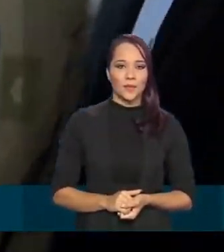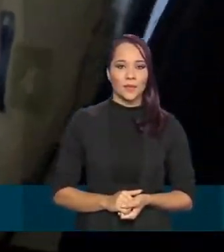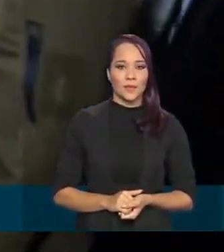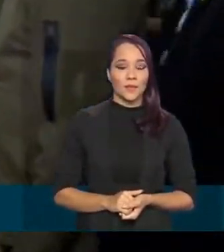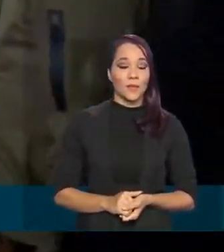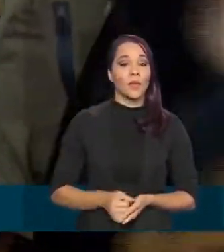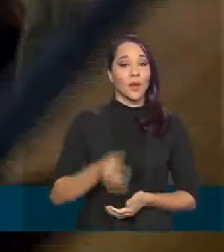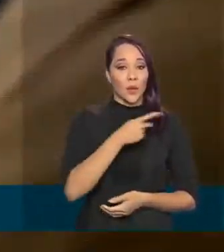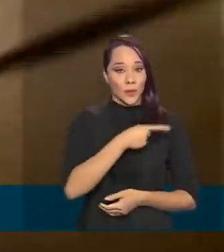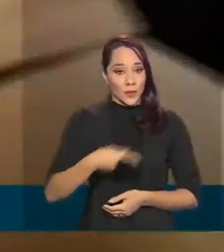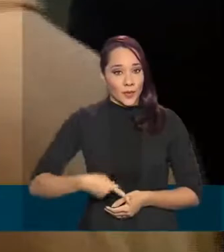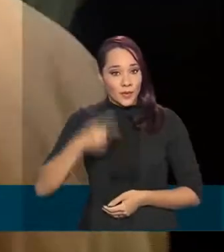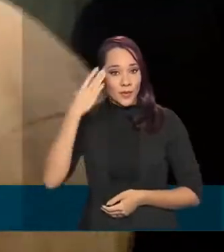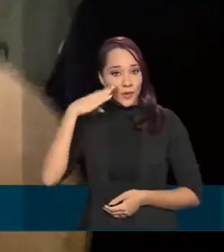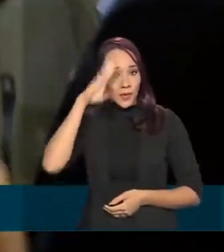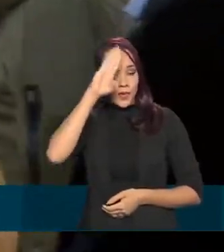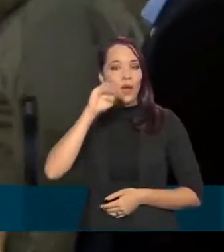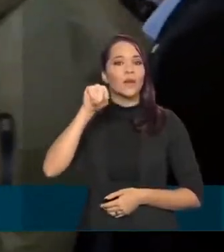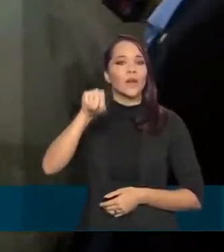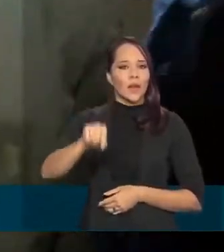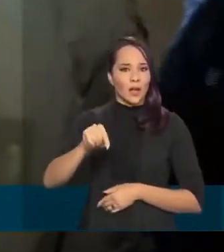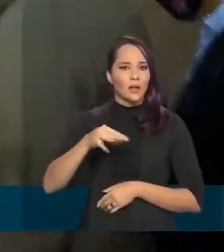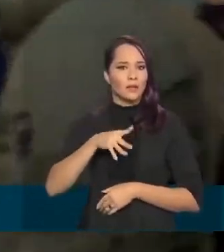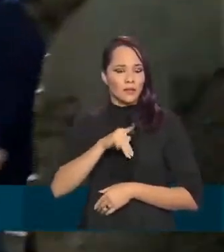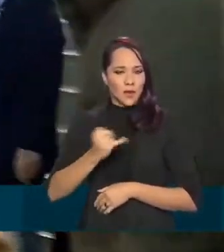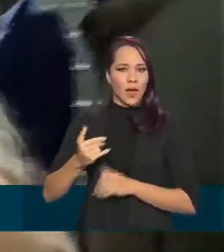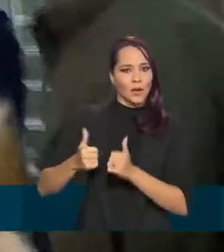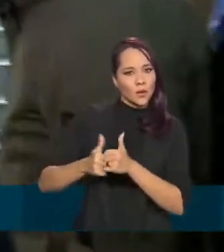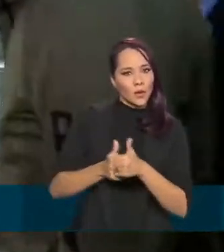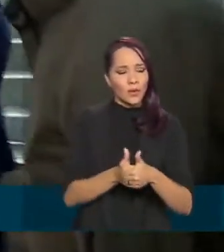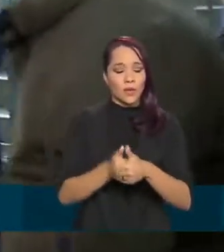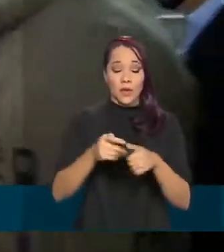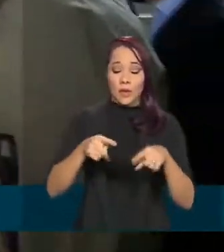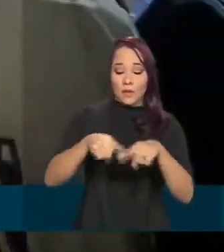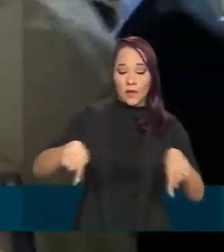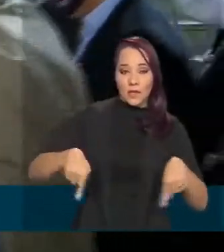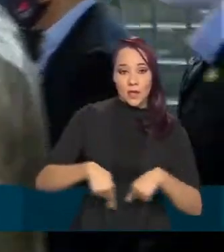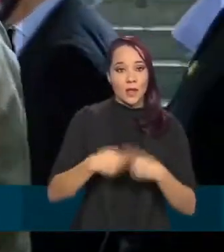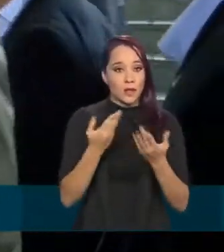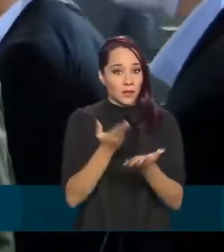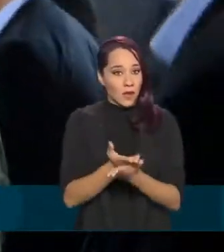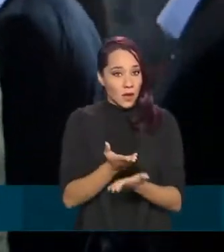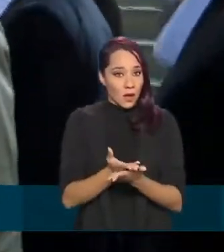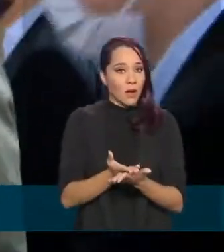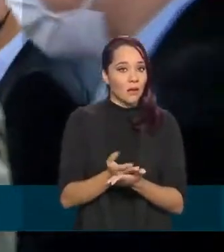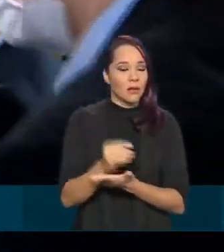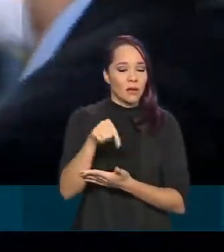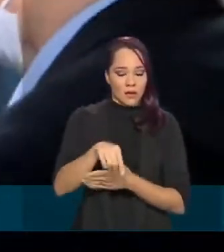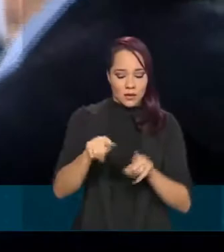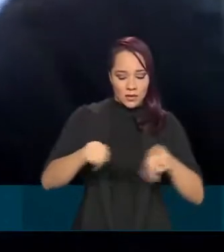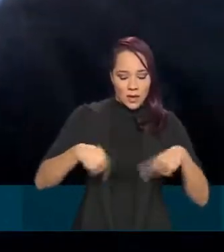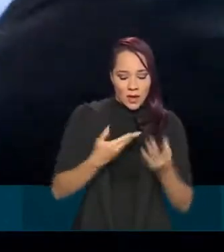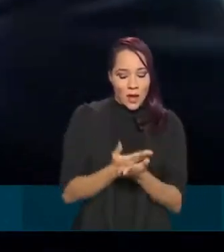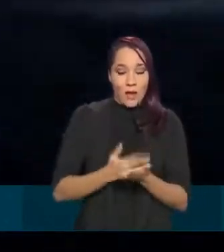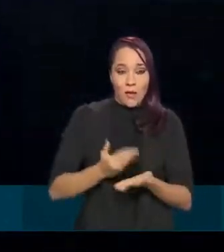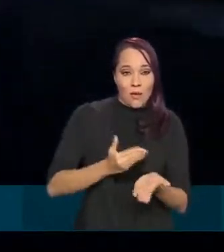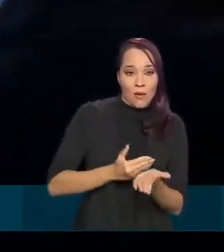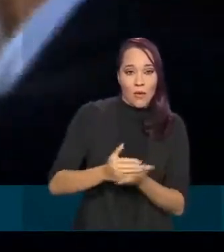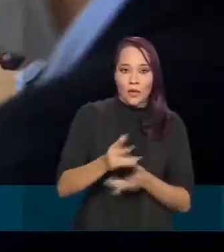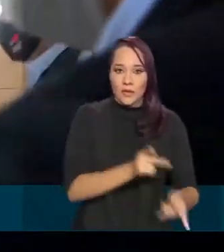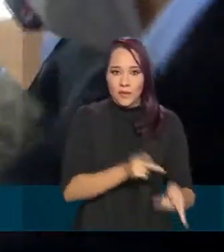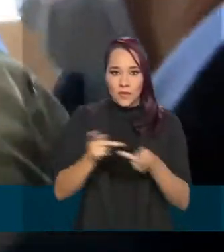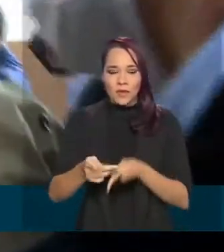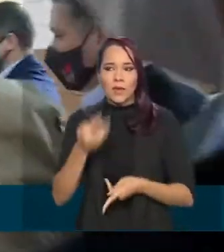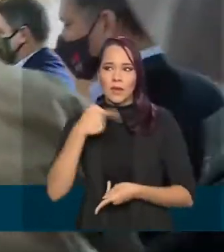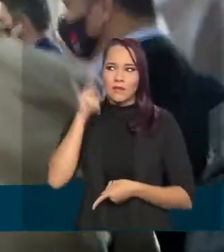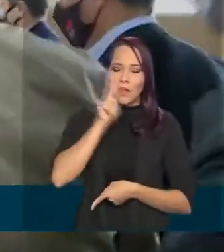O presidente Jair Bolsonaro vai ser conduzido aí a uma sala de aula, onde inicia sua visita e vai